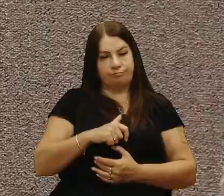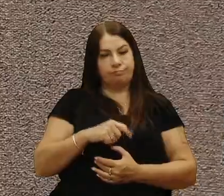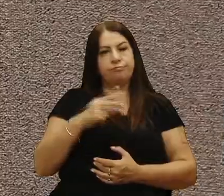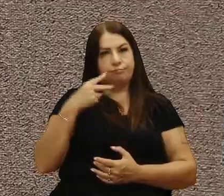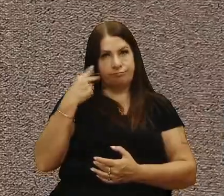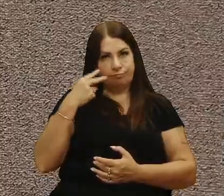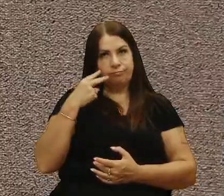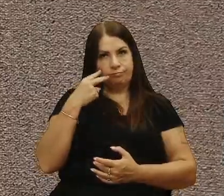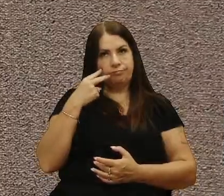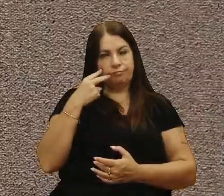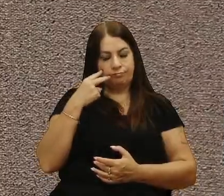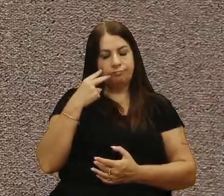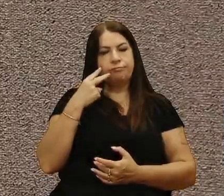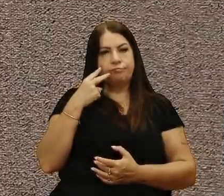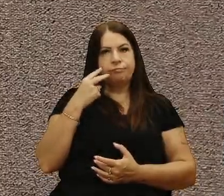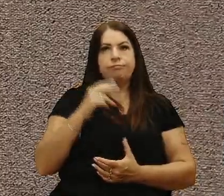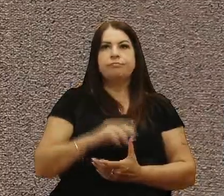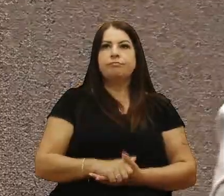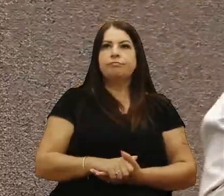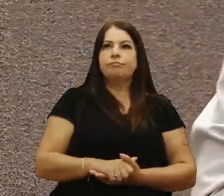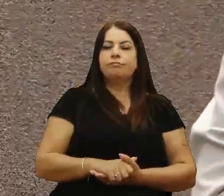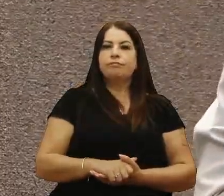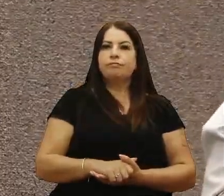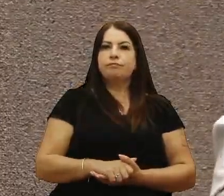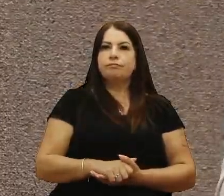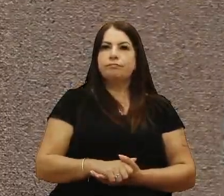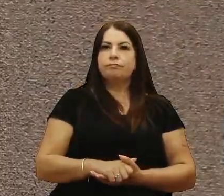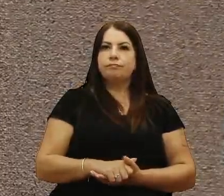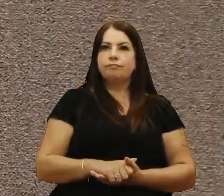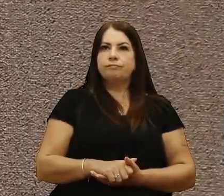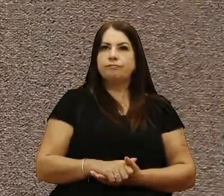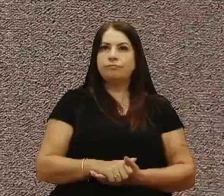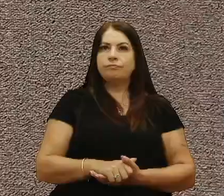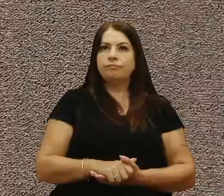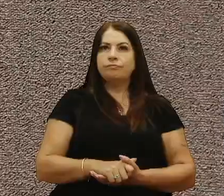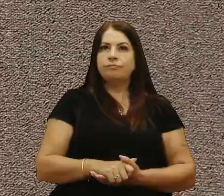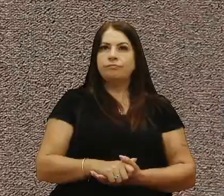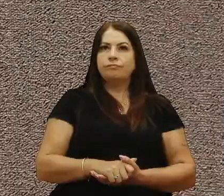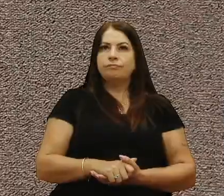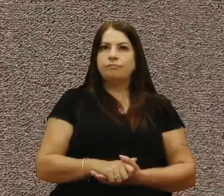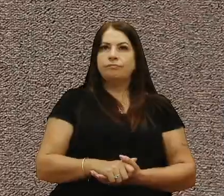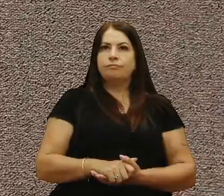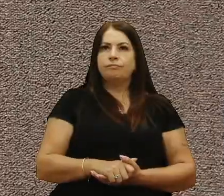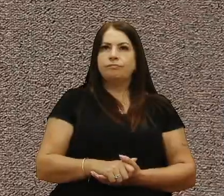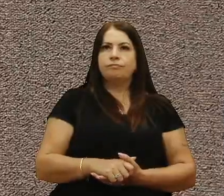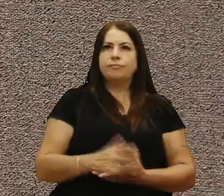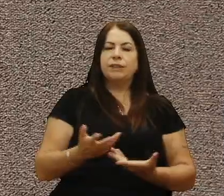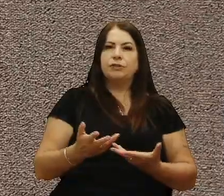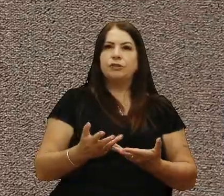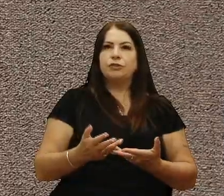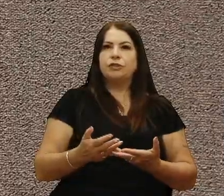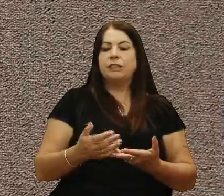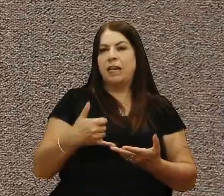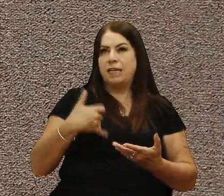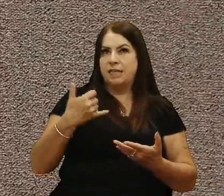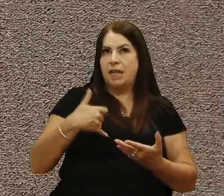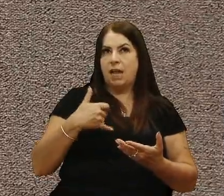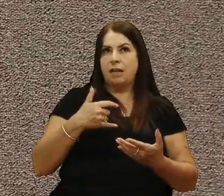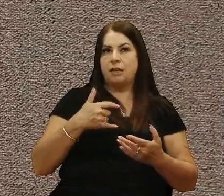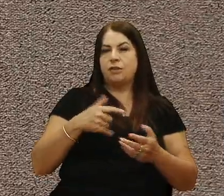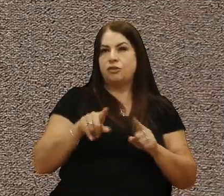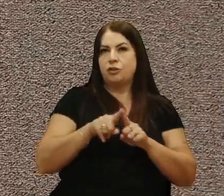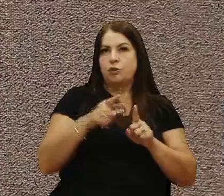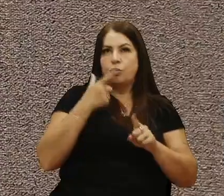vereadora, com toda a vênia, que a questão de majorar o crime, ou que seja um crime